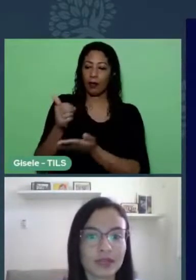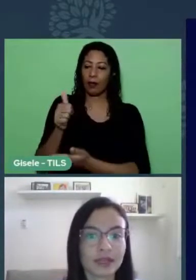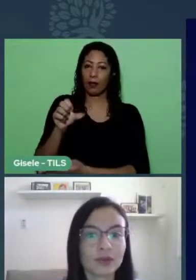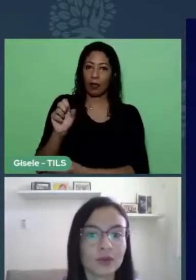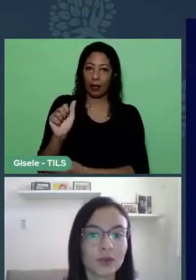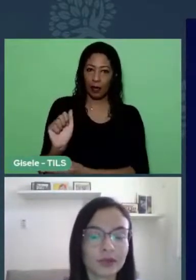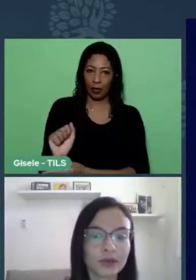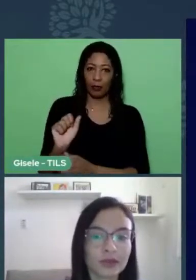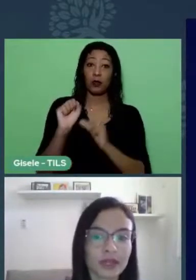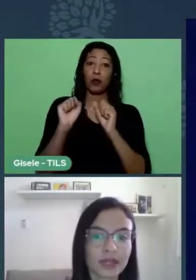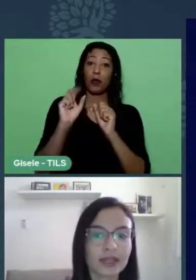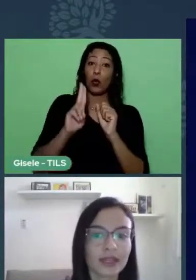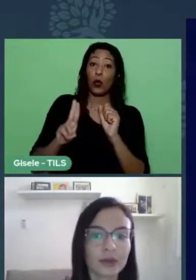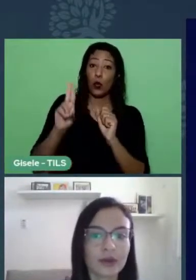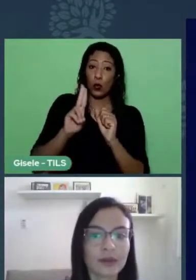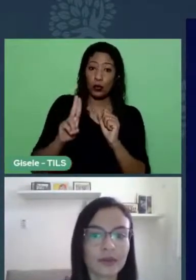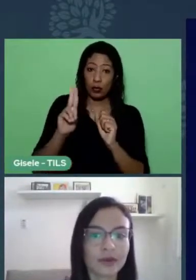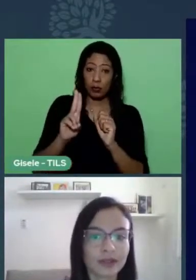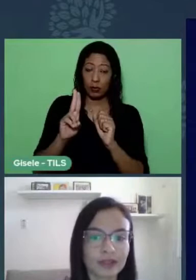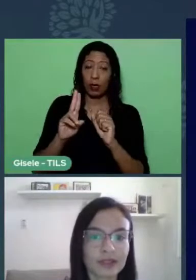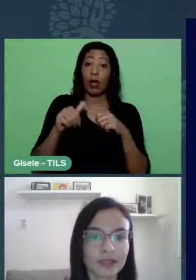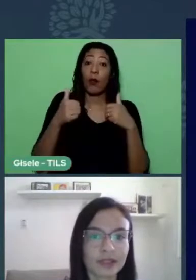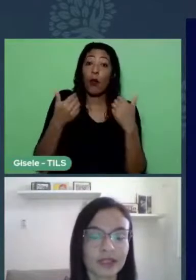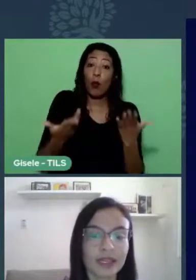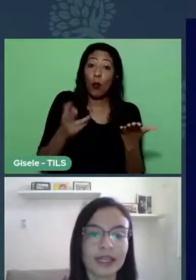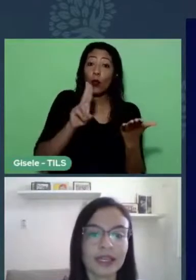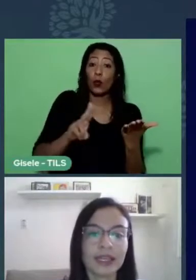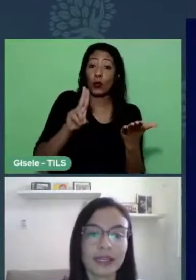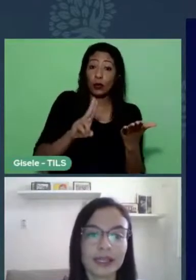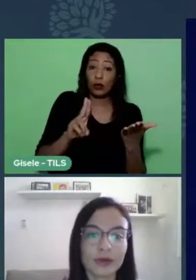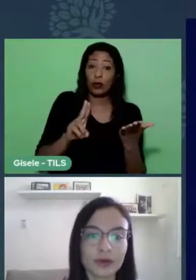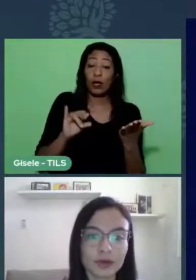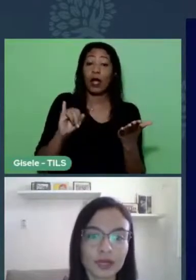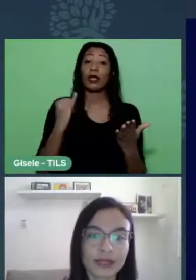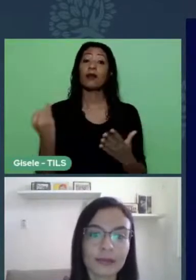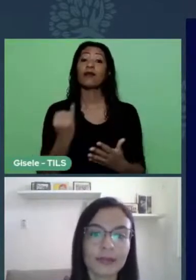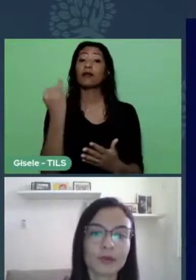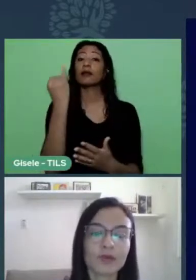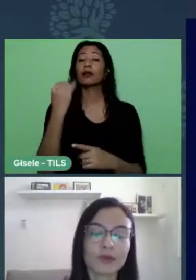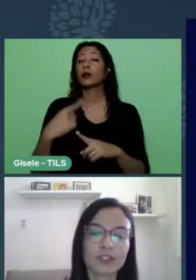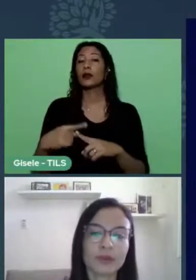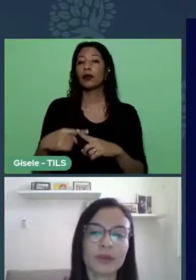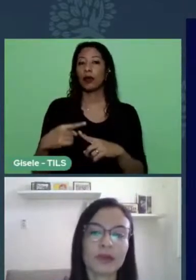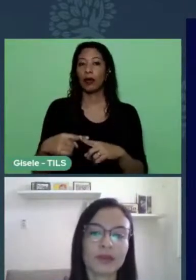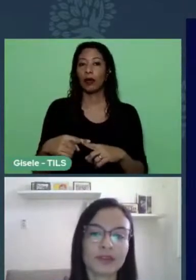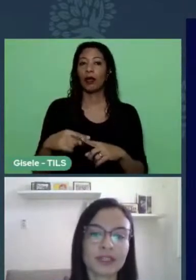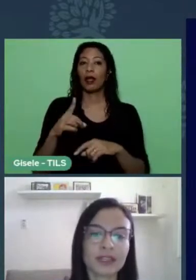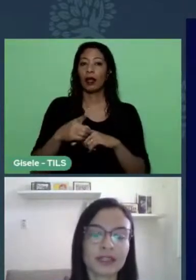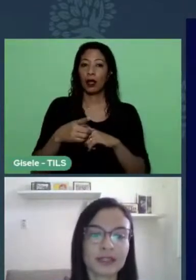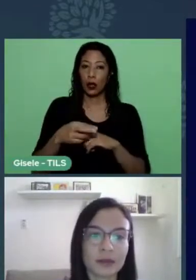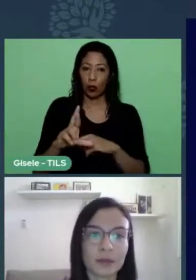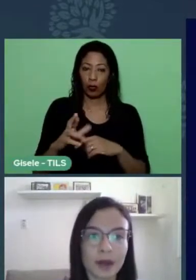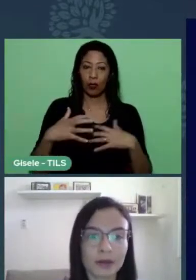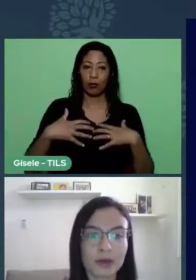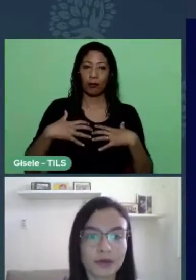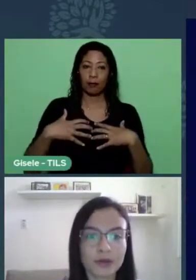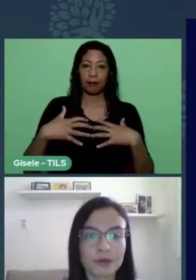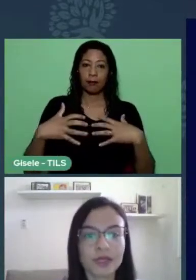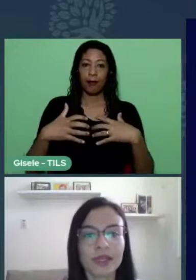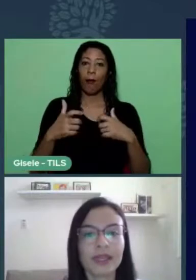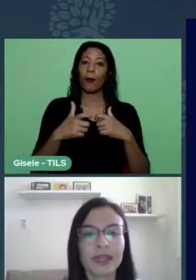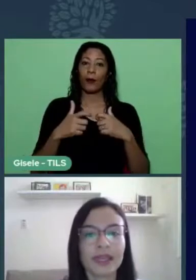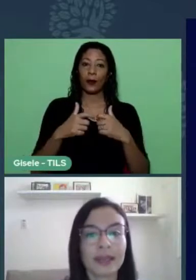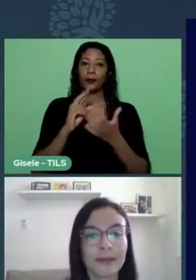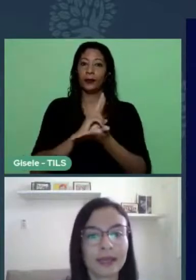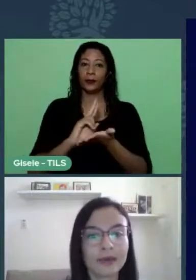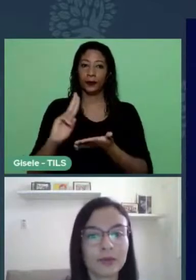ser usado, quando usar e qual a importância. Ele tem doutorado em pneumologia pela Universidade de São Paulo, a